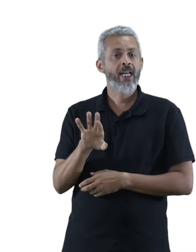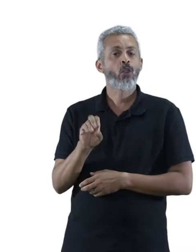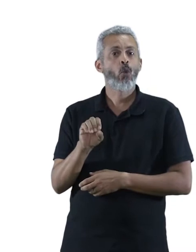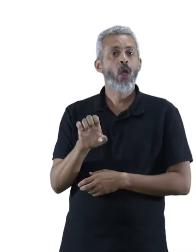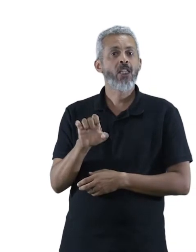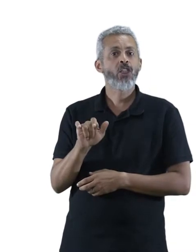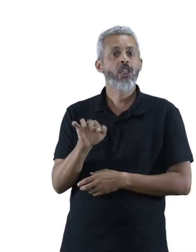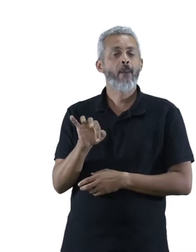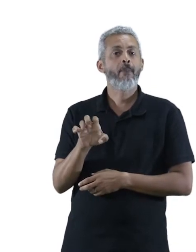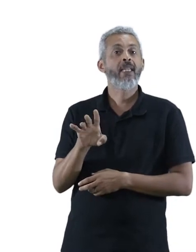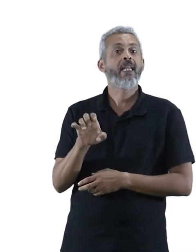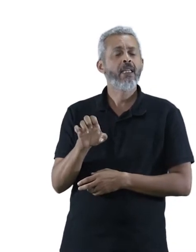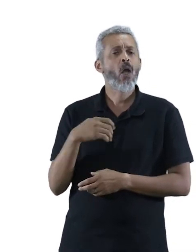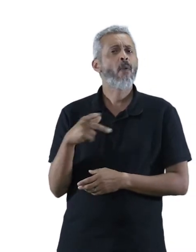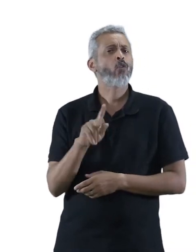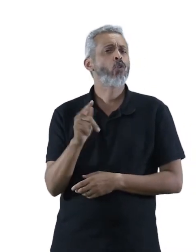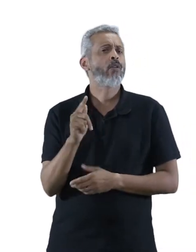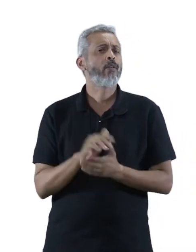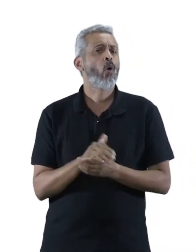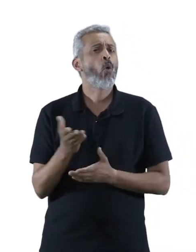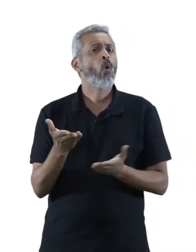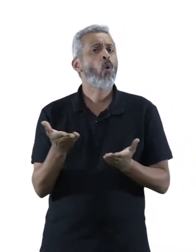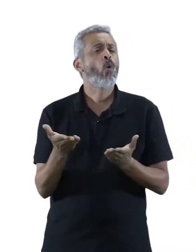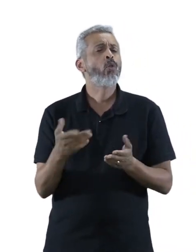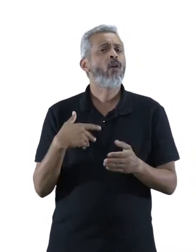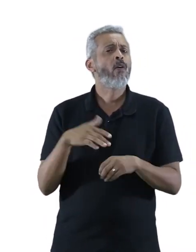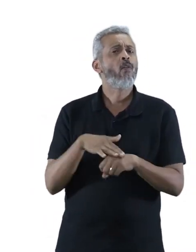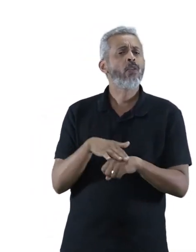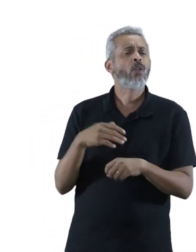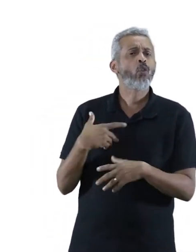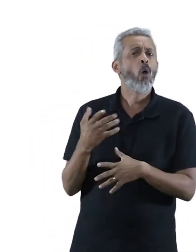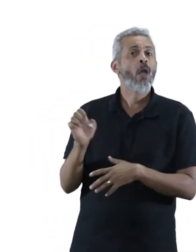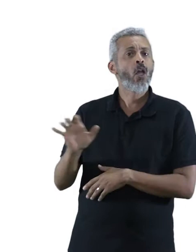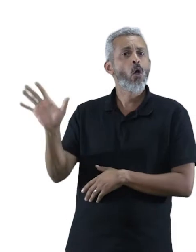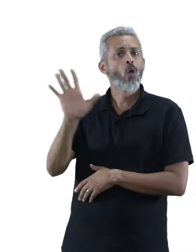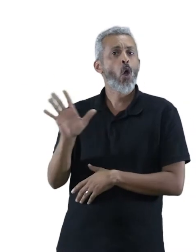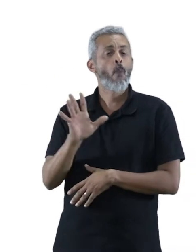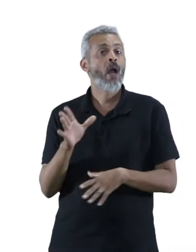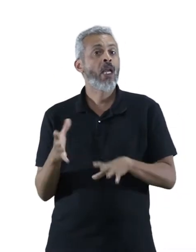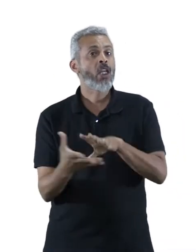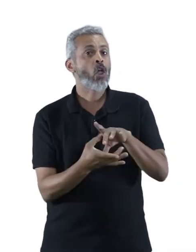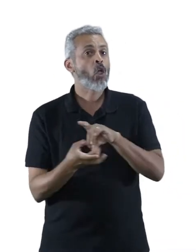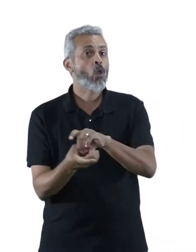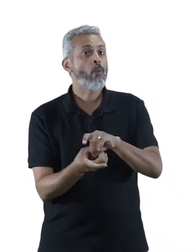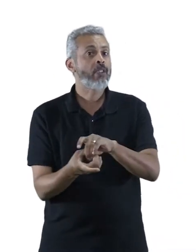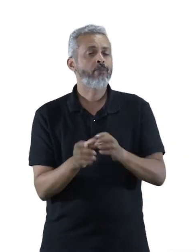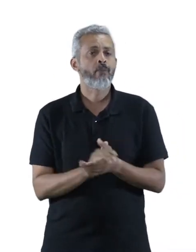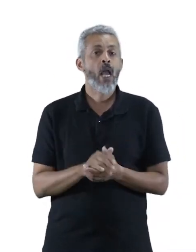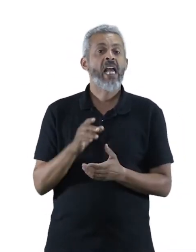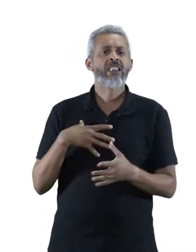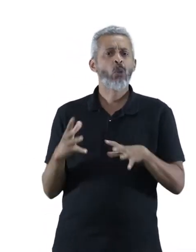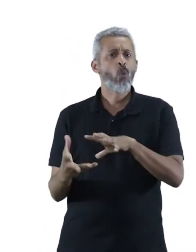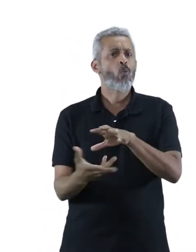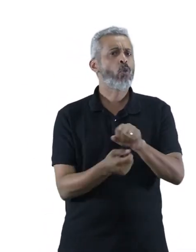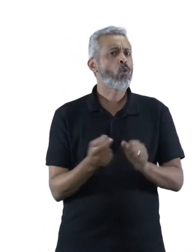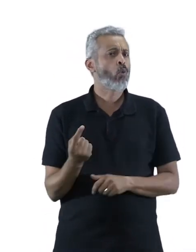professor de Geografia, e hoje a gente vai falar um pouquinho tanto de Europa quanto de globalização. Nós vamos falar um pouquinho dessa